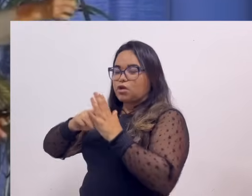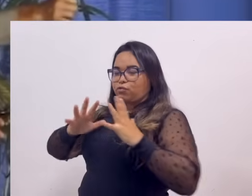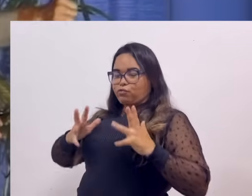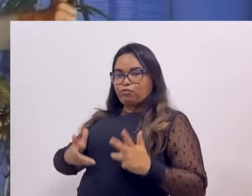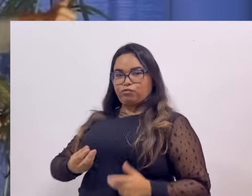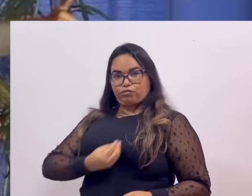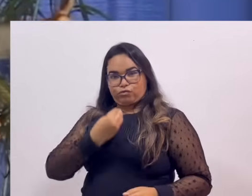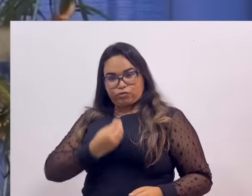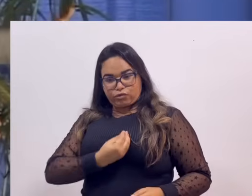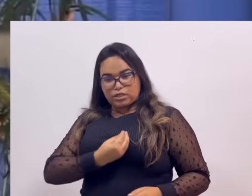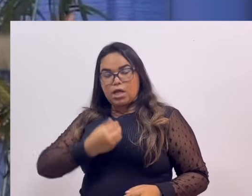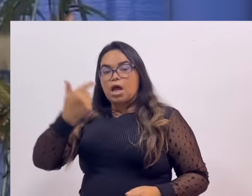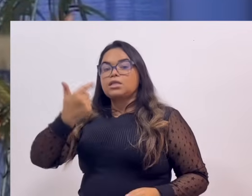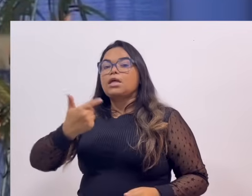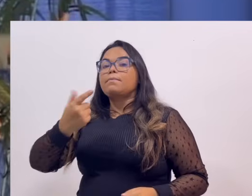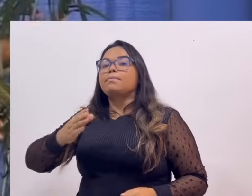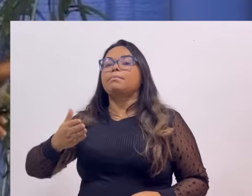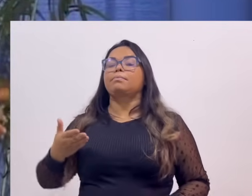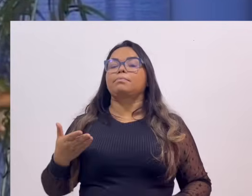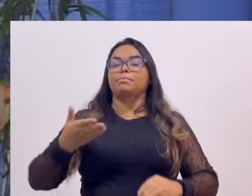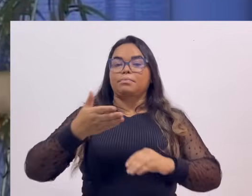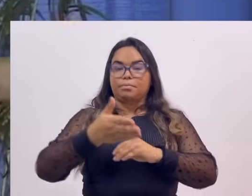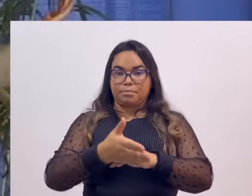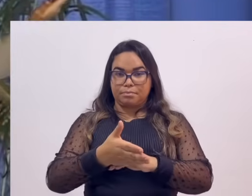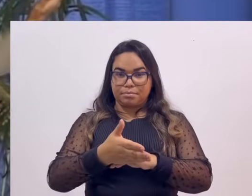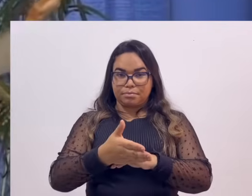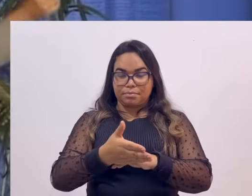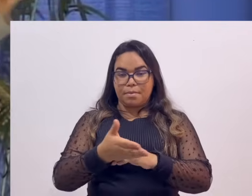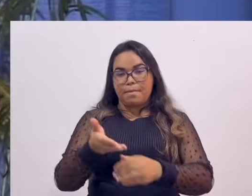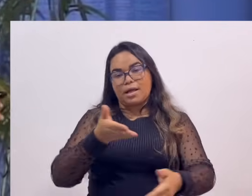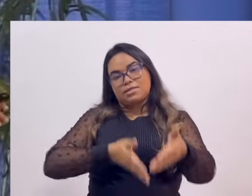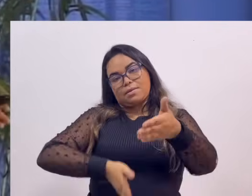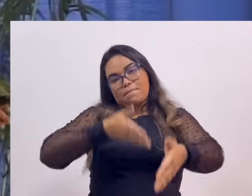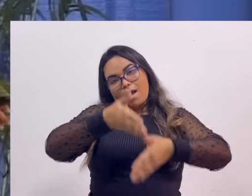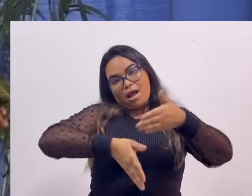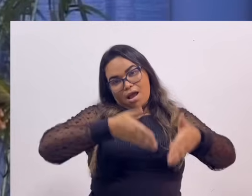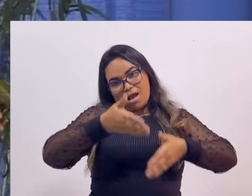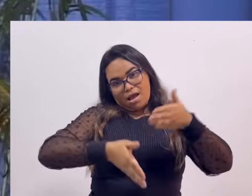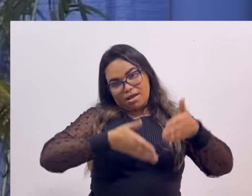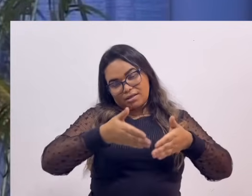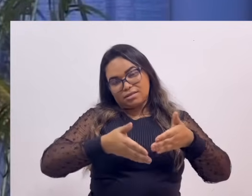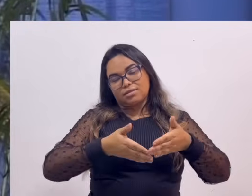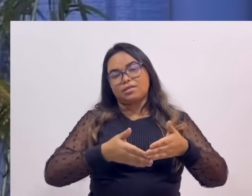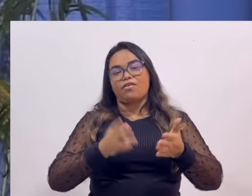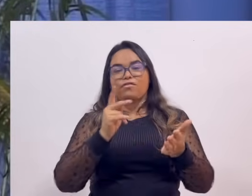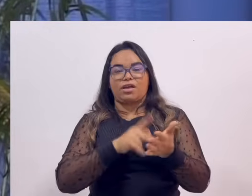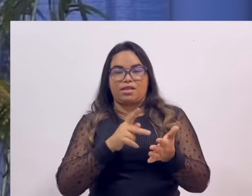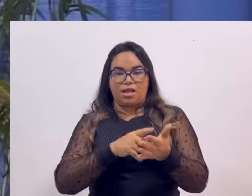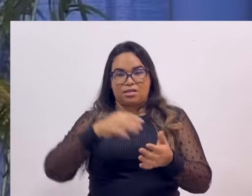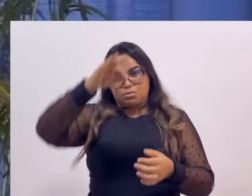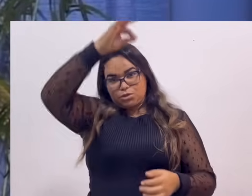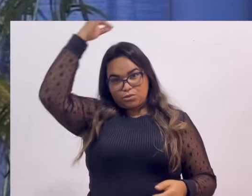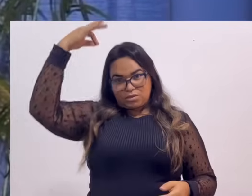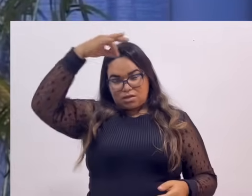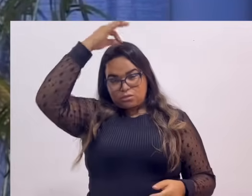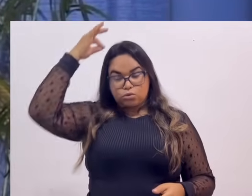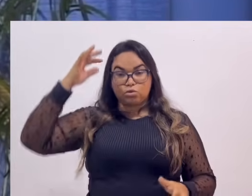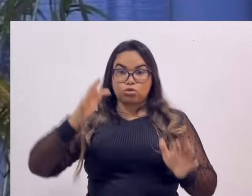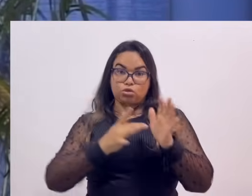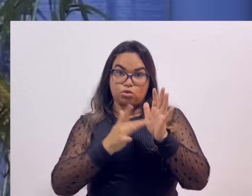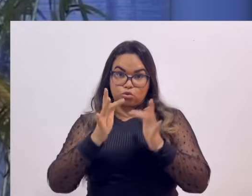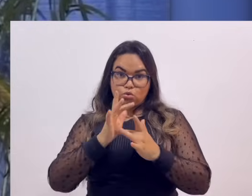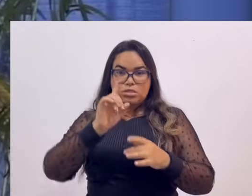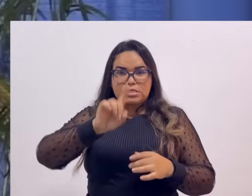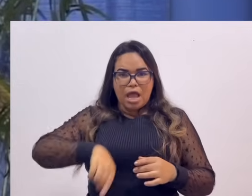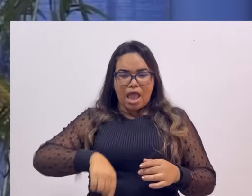seguida o que você deveria fazer tornar-se partícipe da luz através do Espírito Santo Jesus